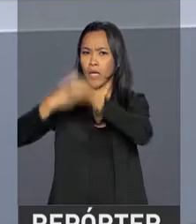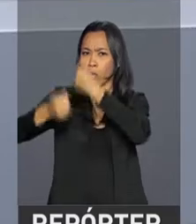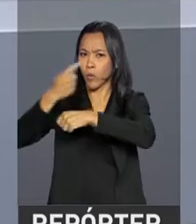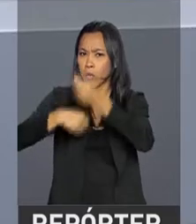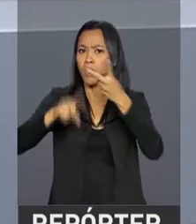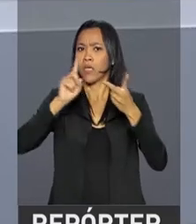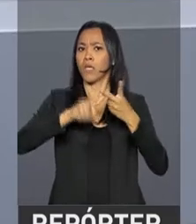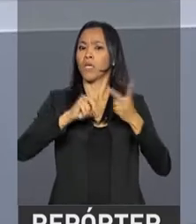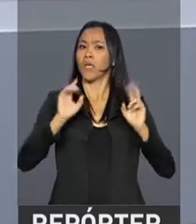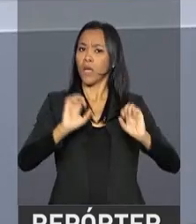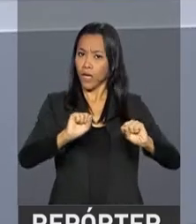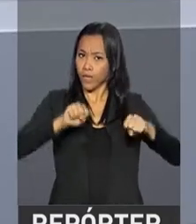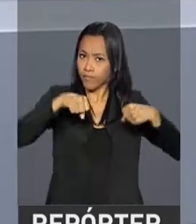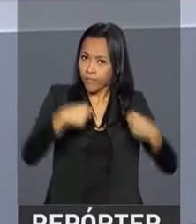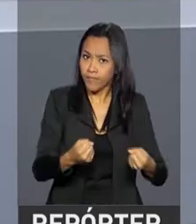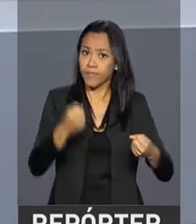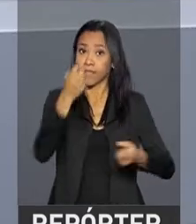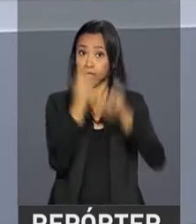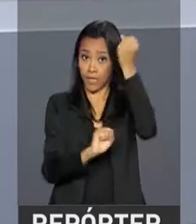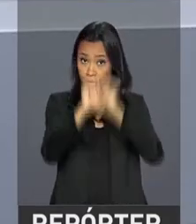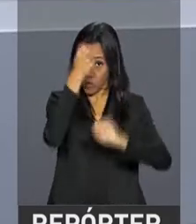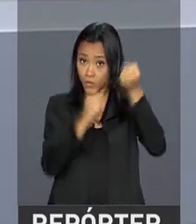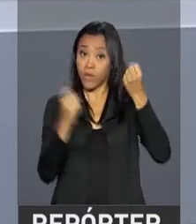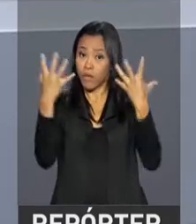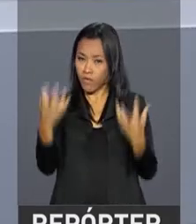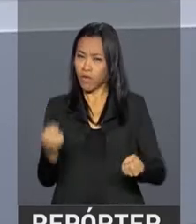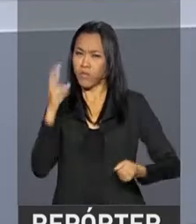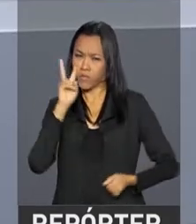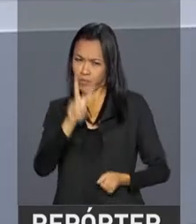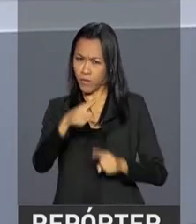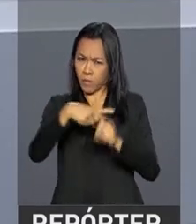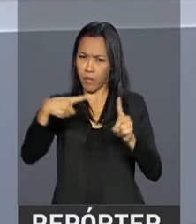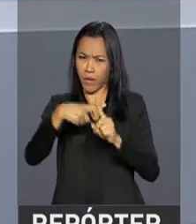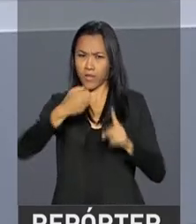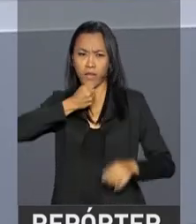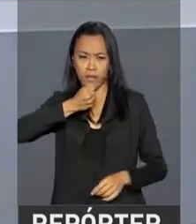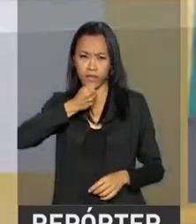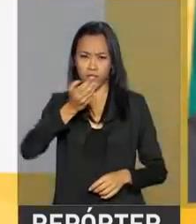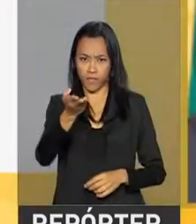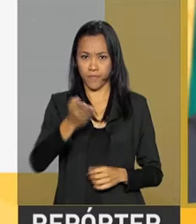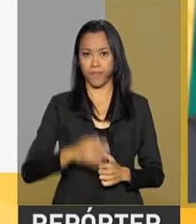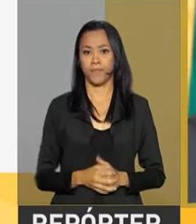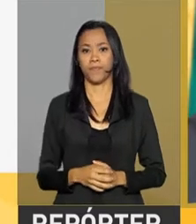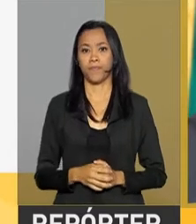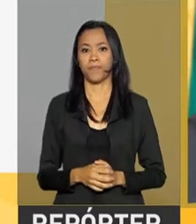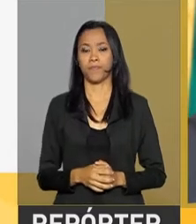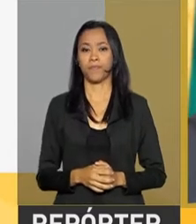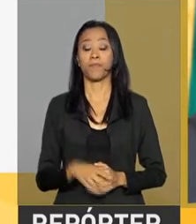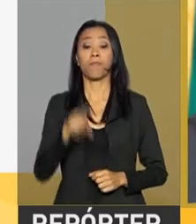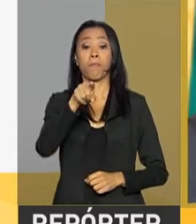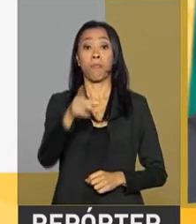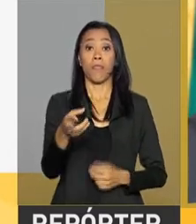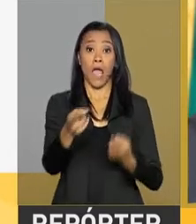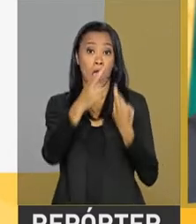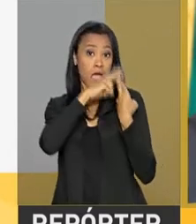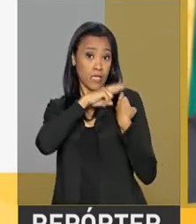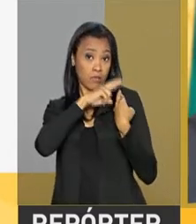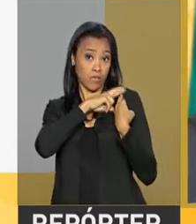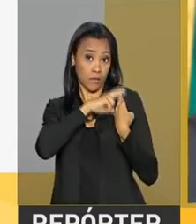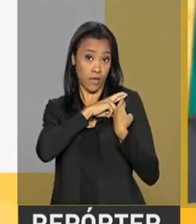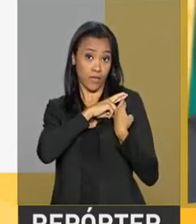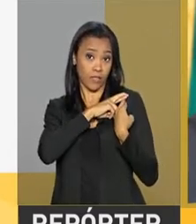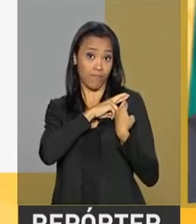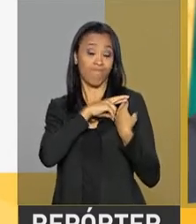ea retomada da produção das indústrias vamos acompanhar uma parte desta entrevista a responsabilidade da